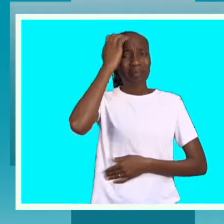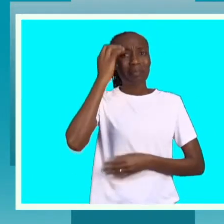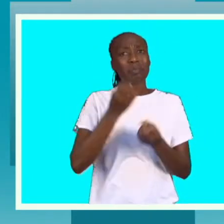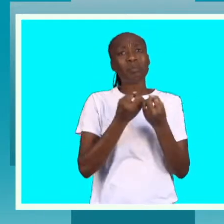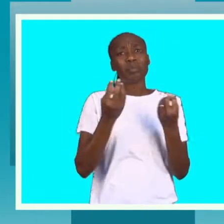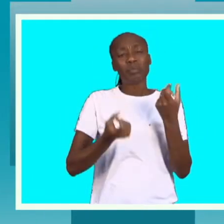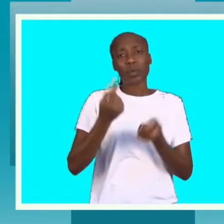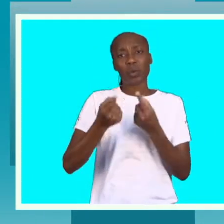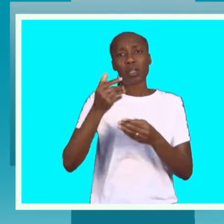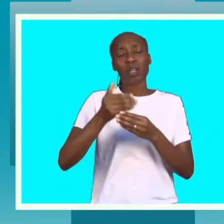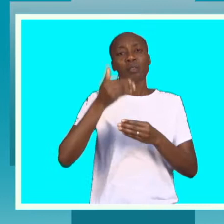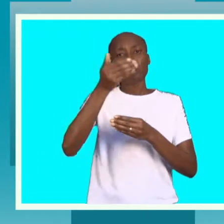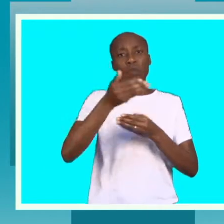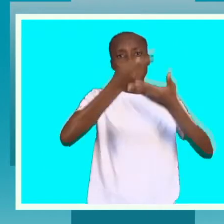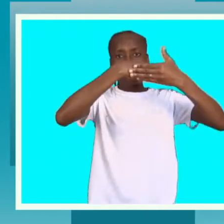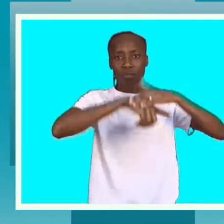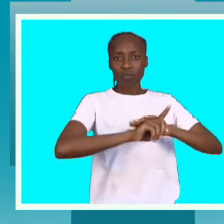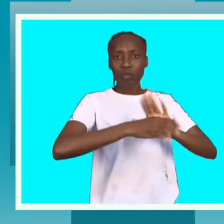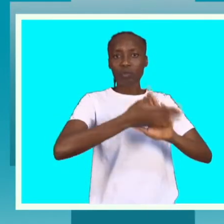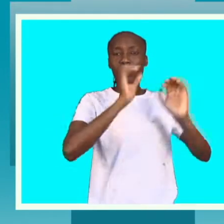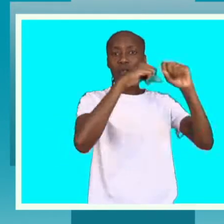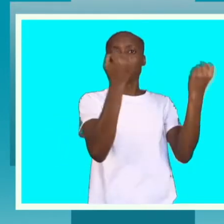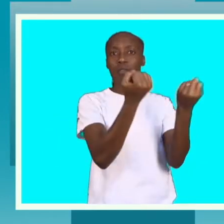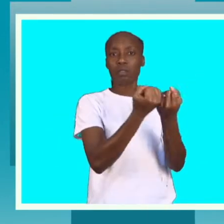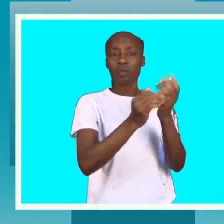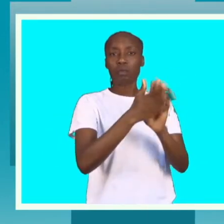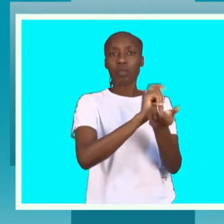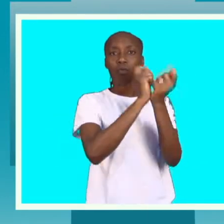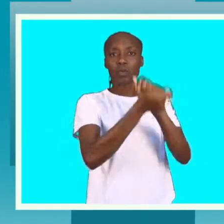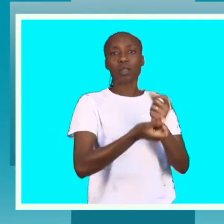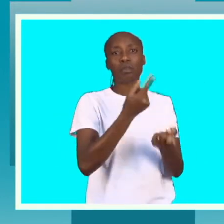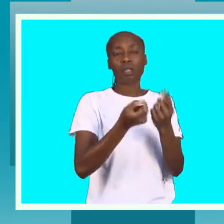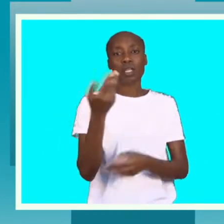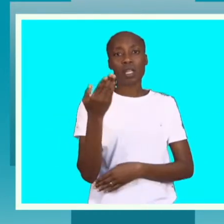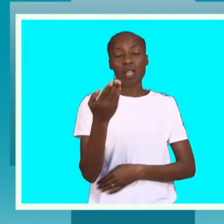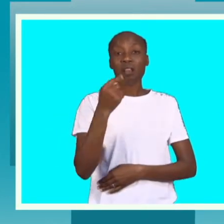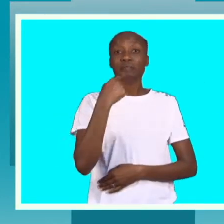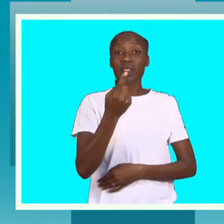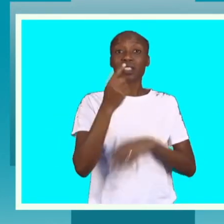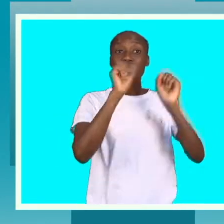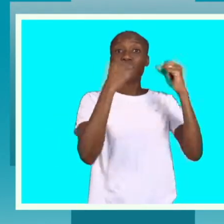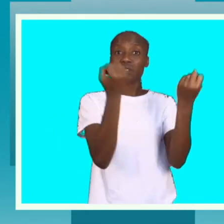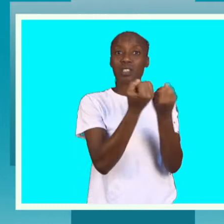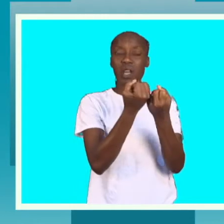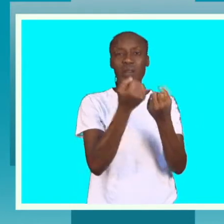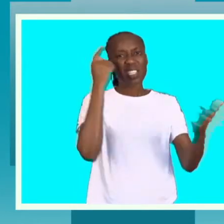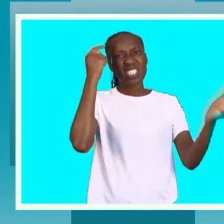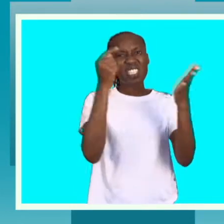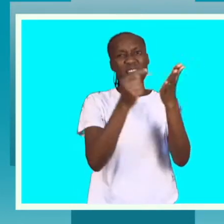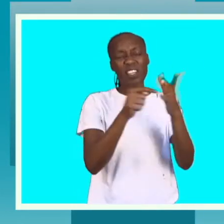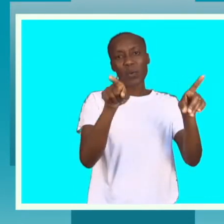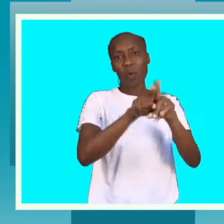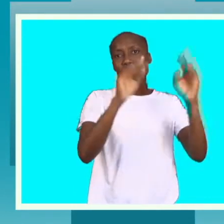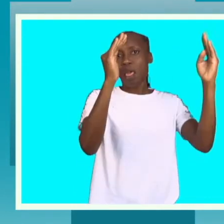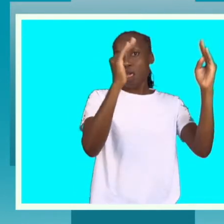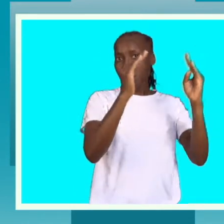depois dela ter entrado na associação, as coisas mudaram. Ela considera a associação como um lar dela. É um lugar onde ela sai